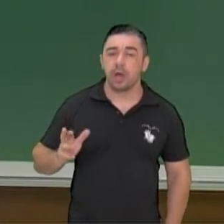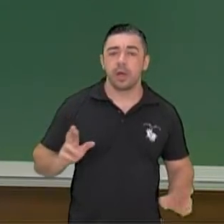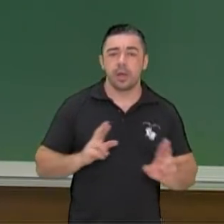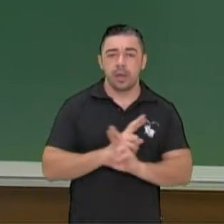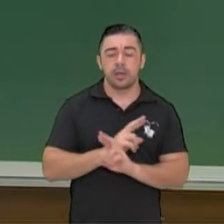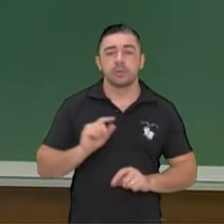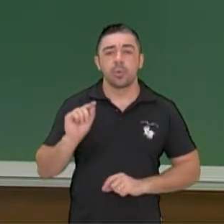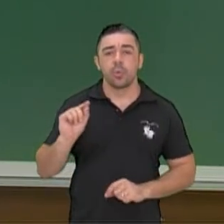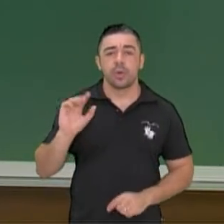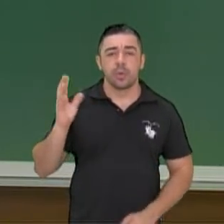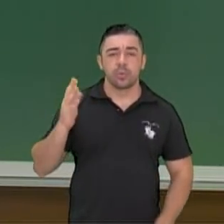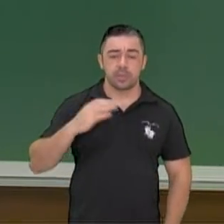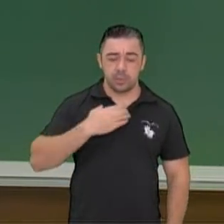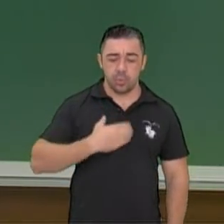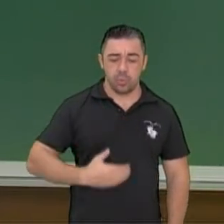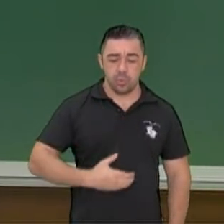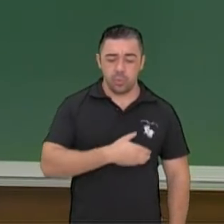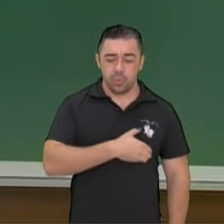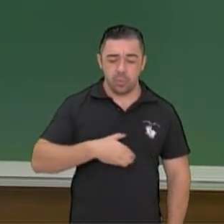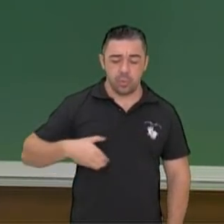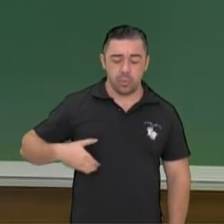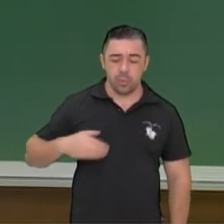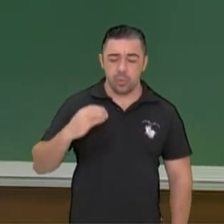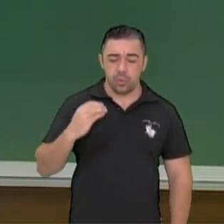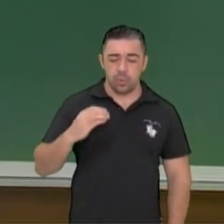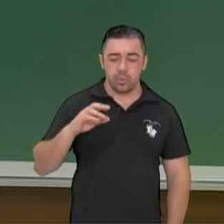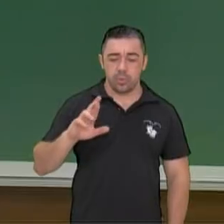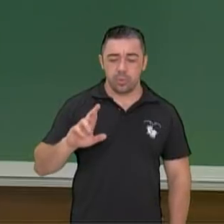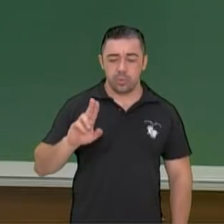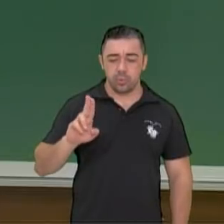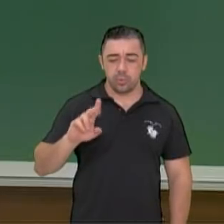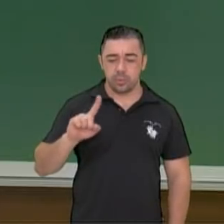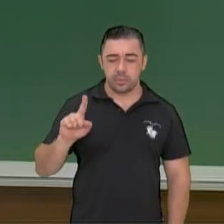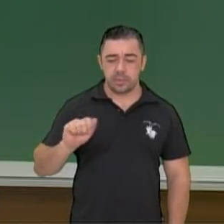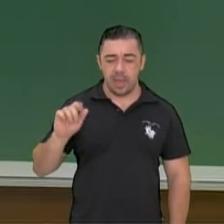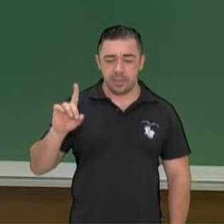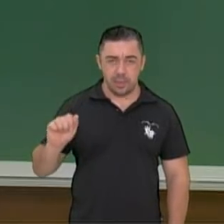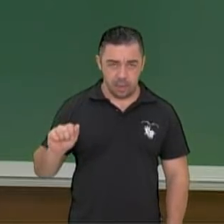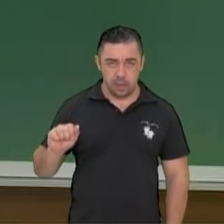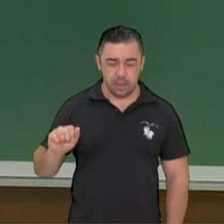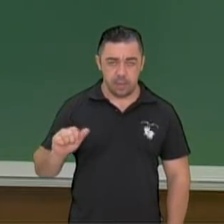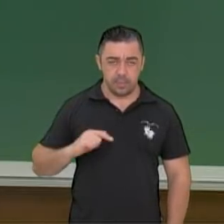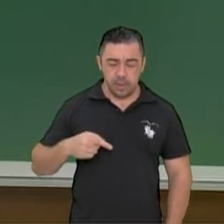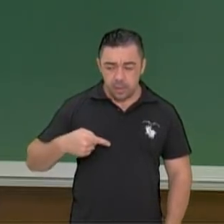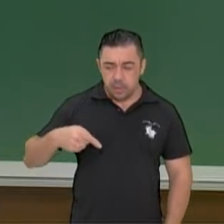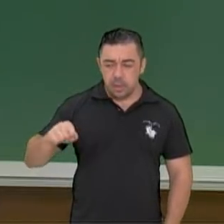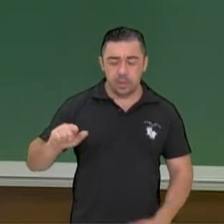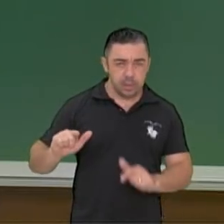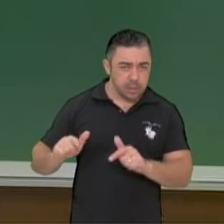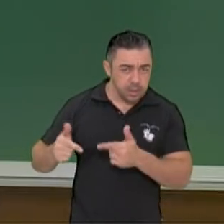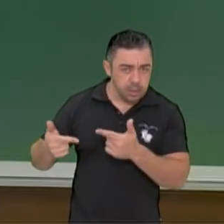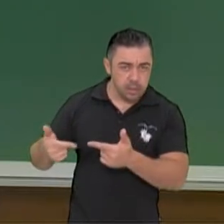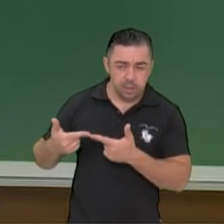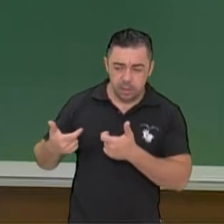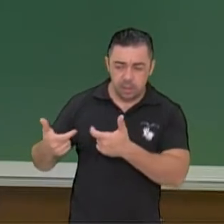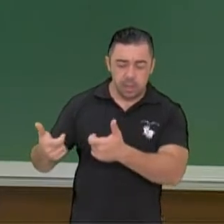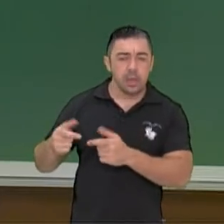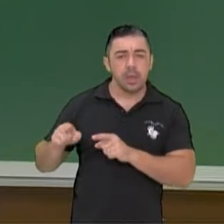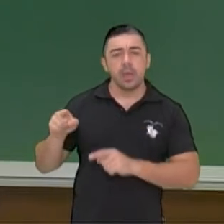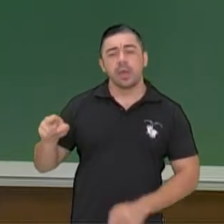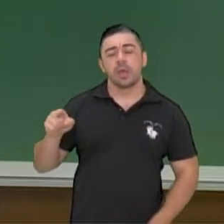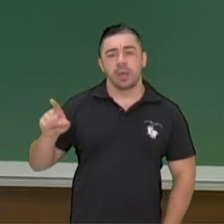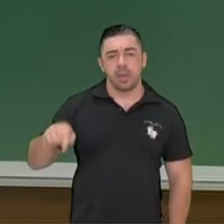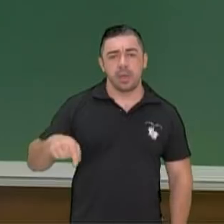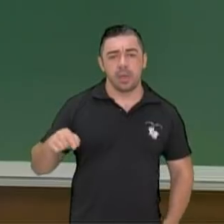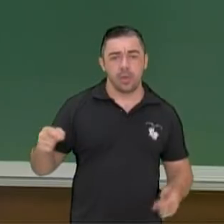inclusive, à cruzada. Né, para liberar peregrinos, para irem lá lutar contra os árabes lá no Oriente Médio, em